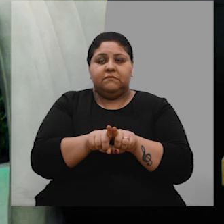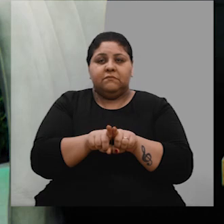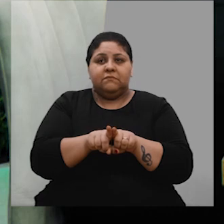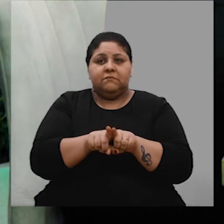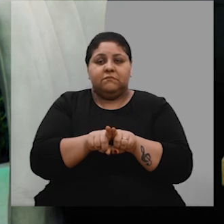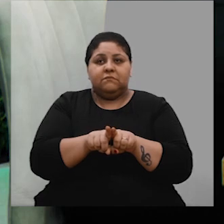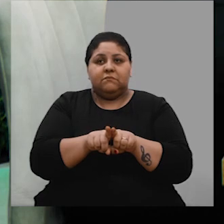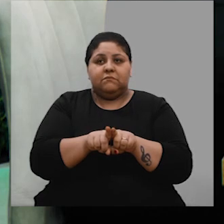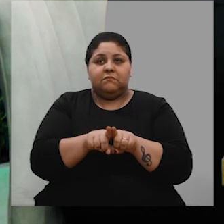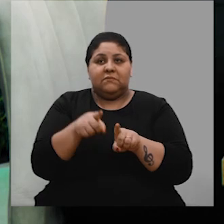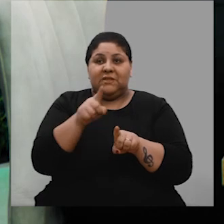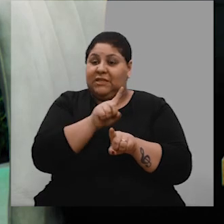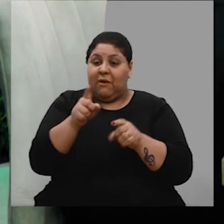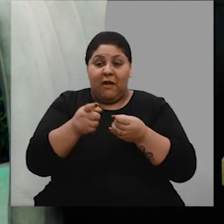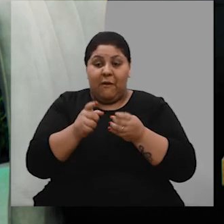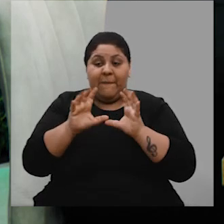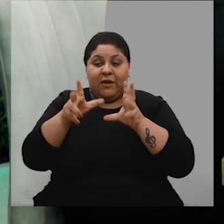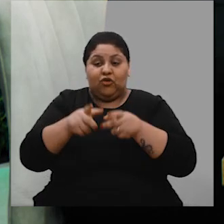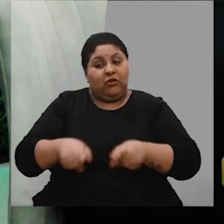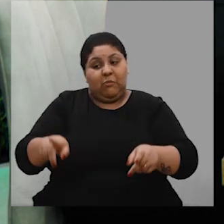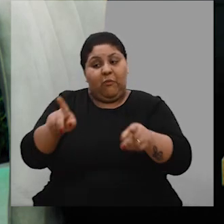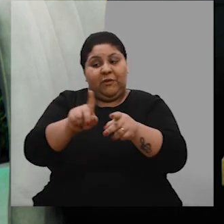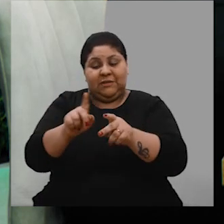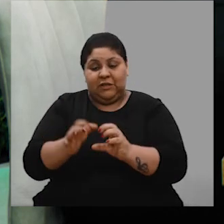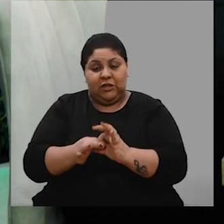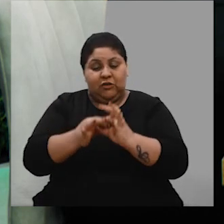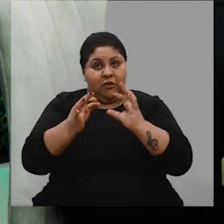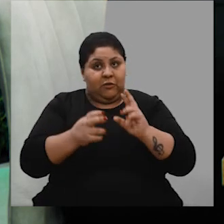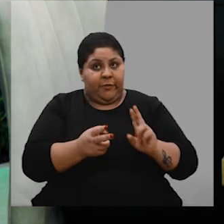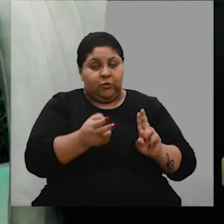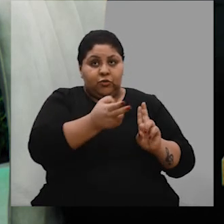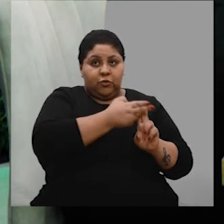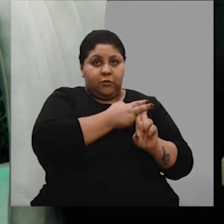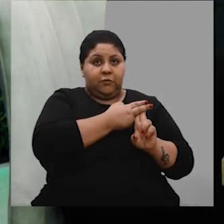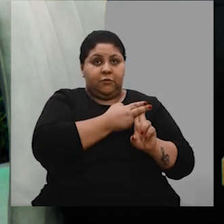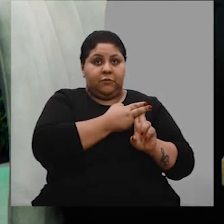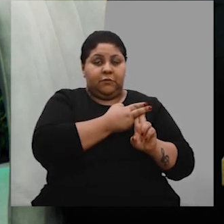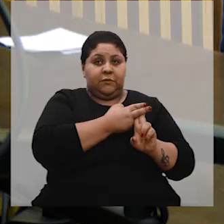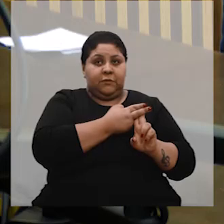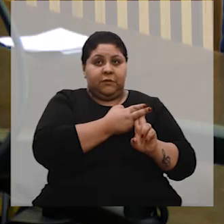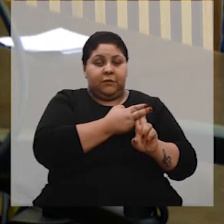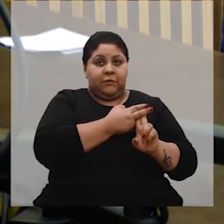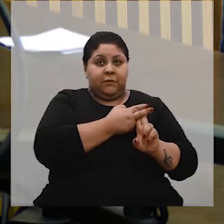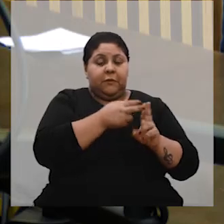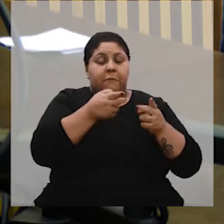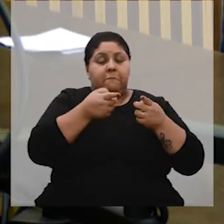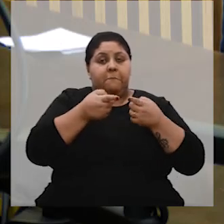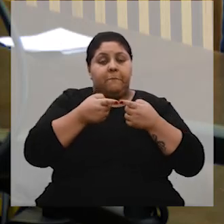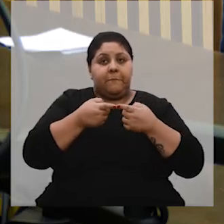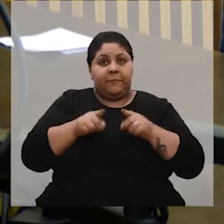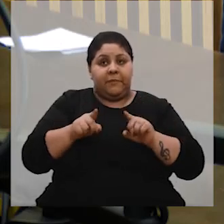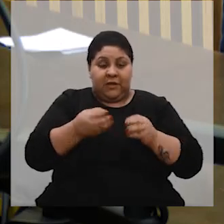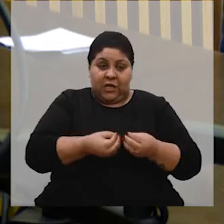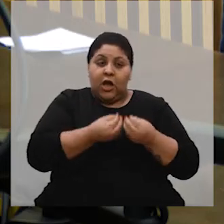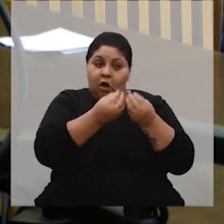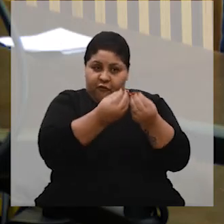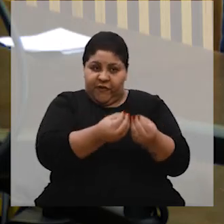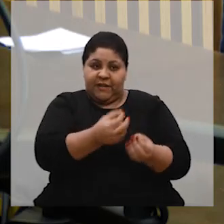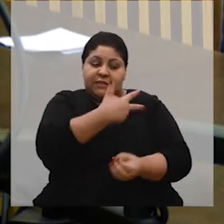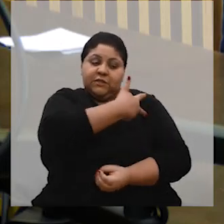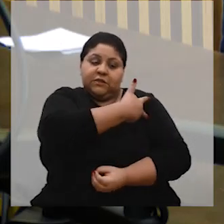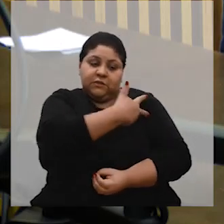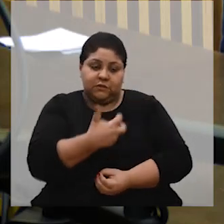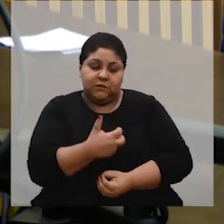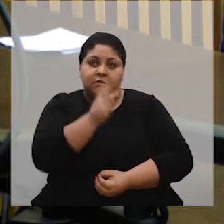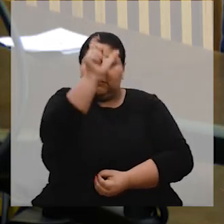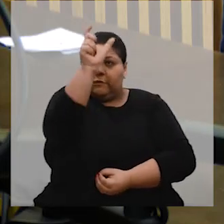A, ela não é para toda a população disponível pela rede pública. A rede pública, ela oferece essa